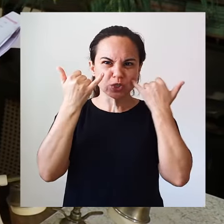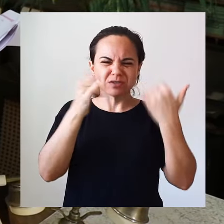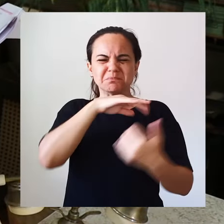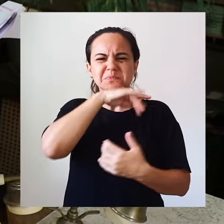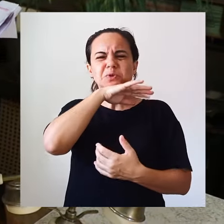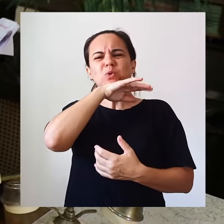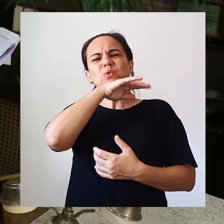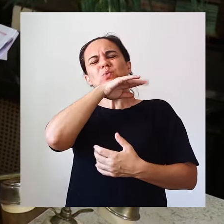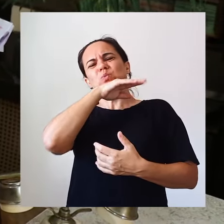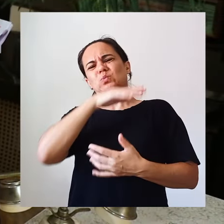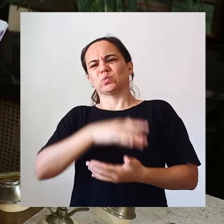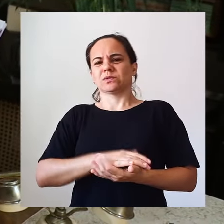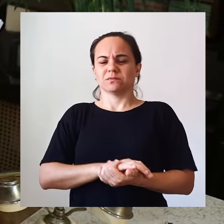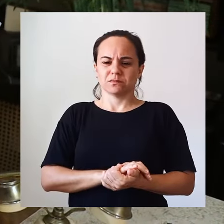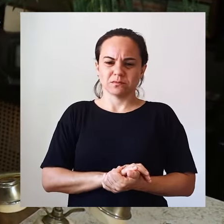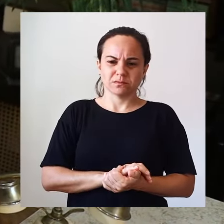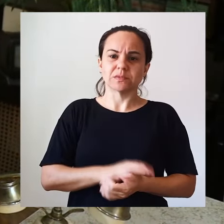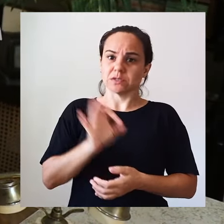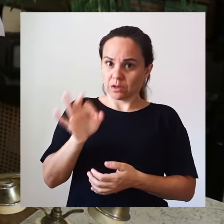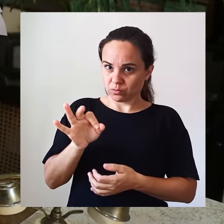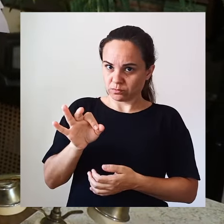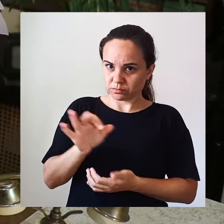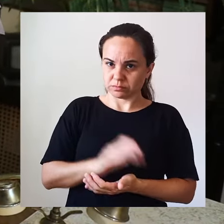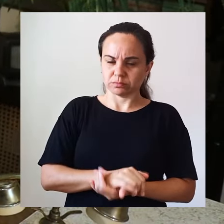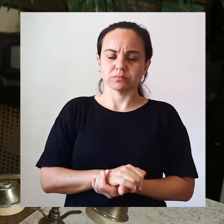Certo? Certo.